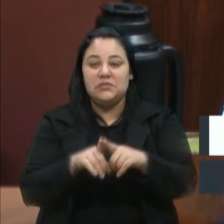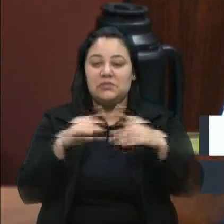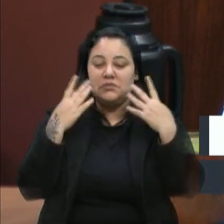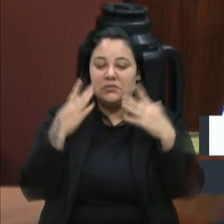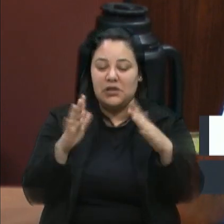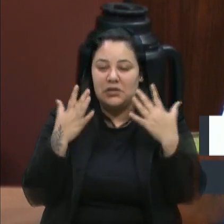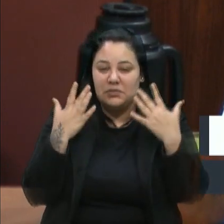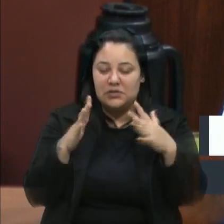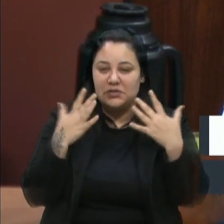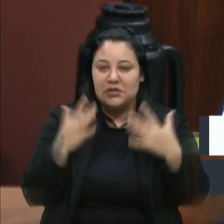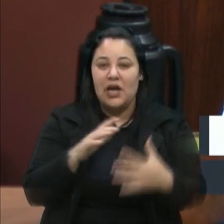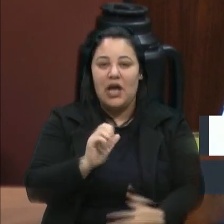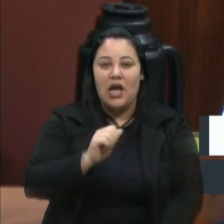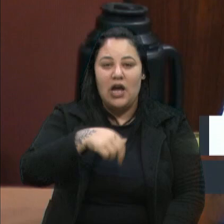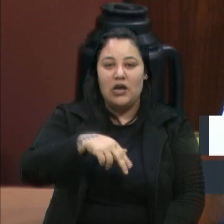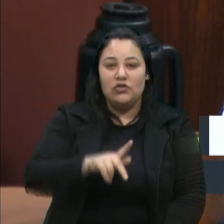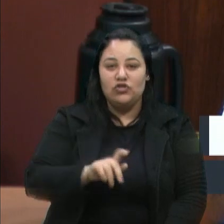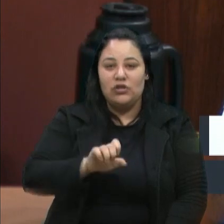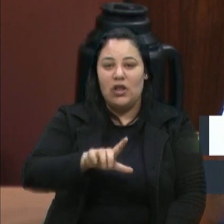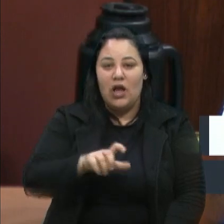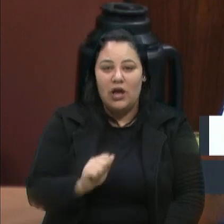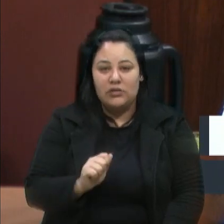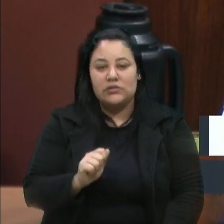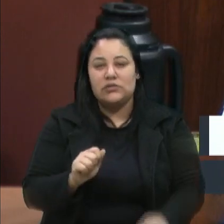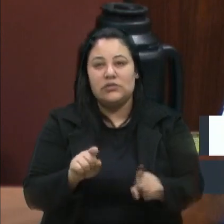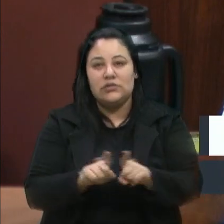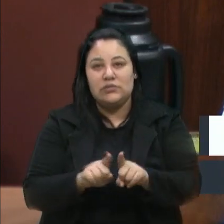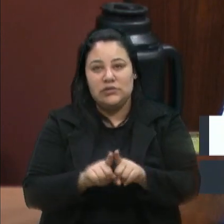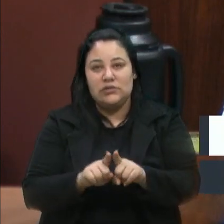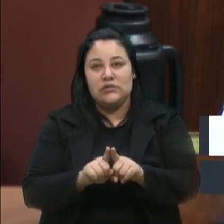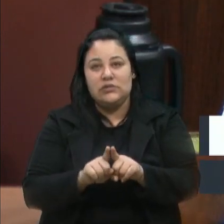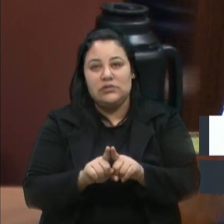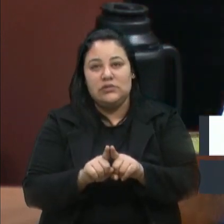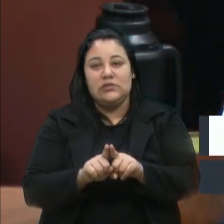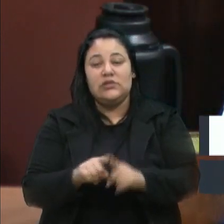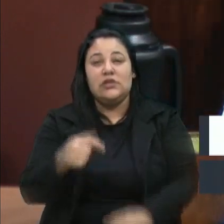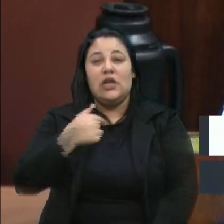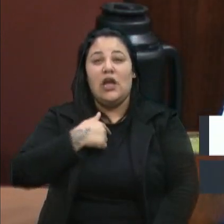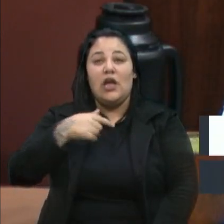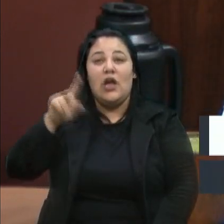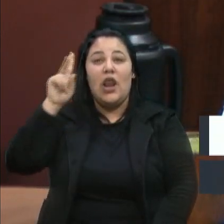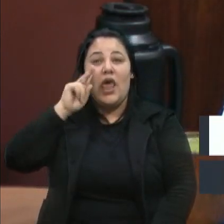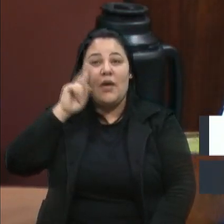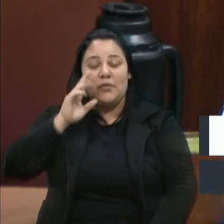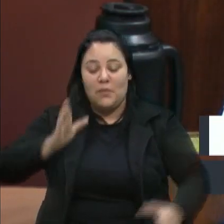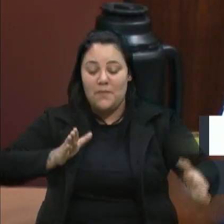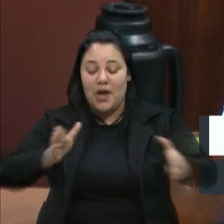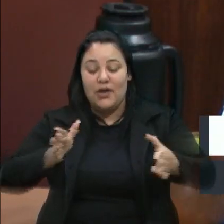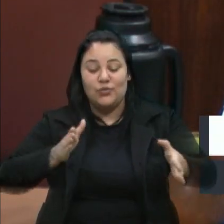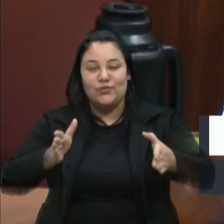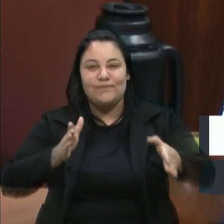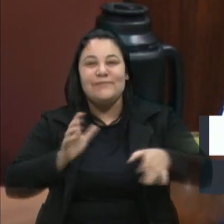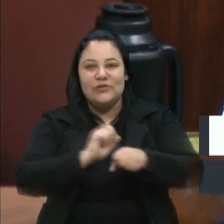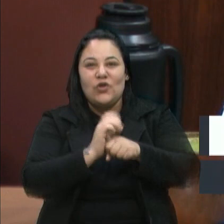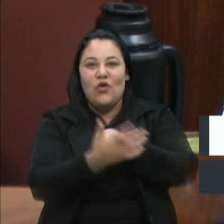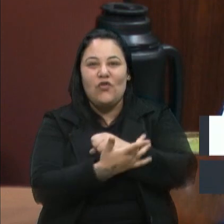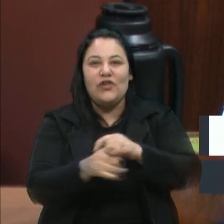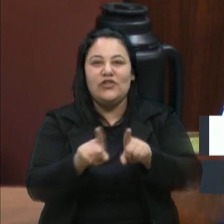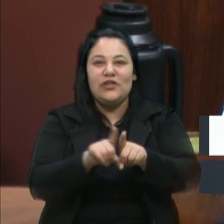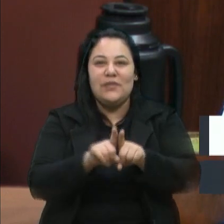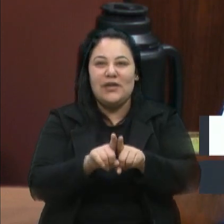pela classificação, né? A Ângela, que lembro do período da pandemia, que